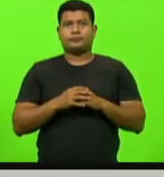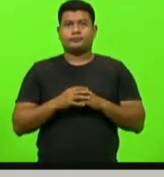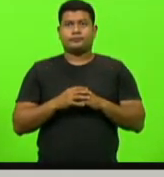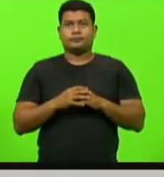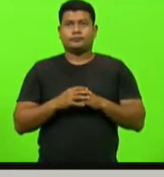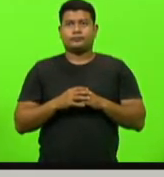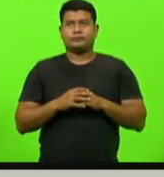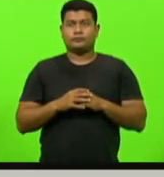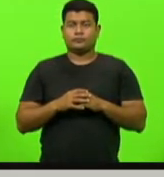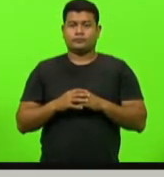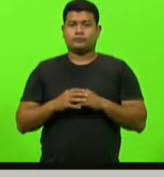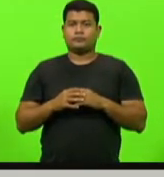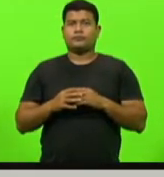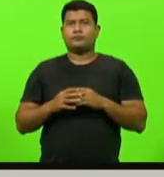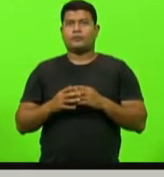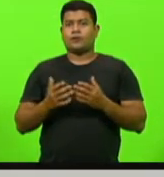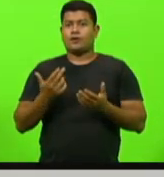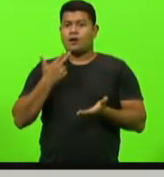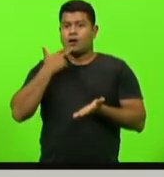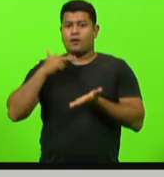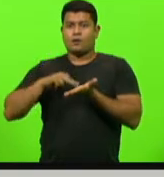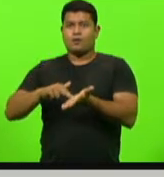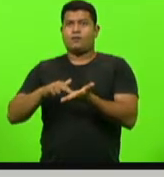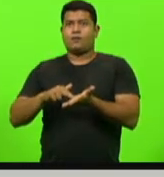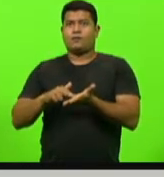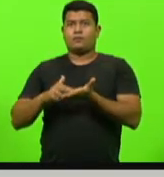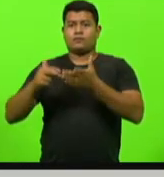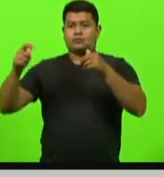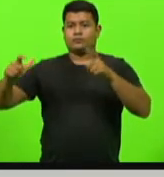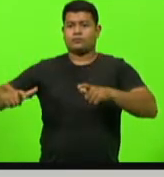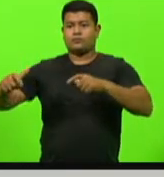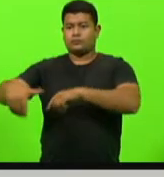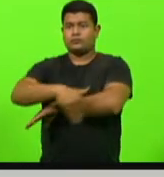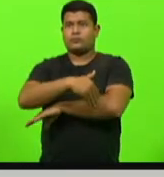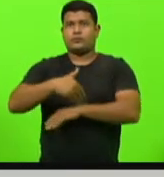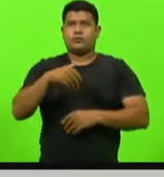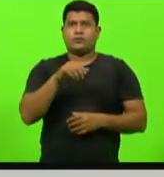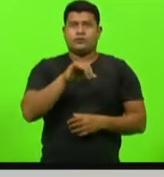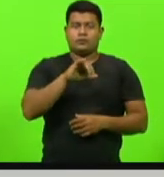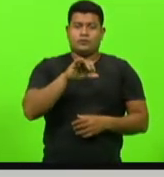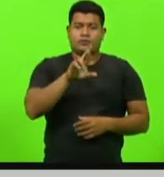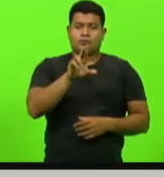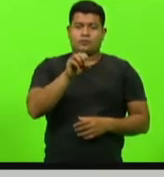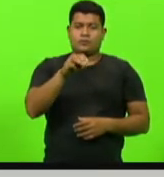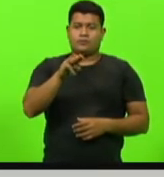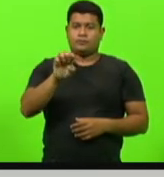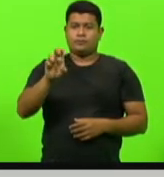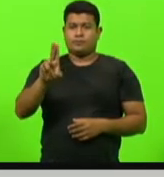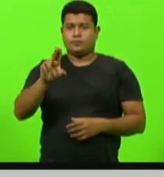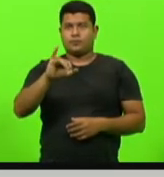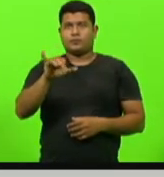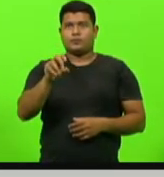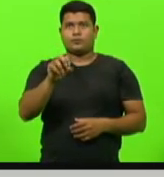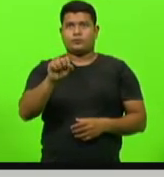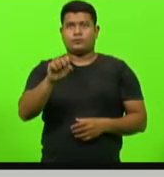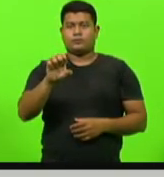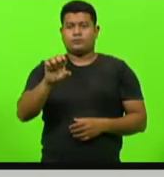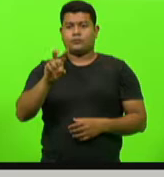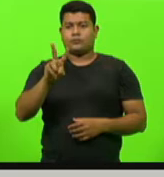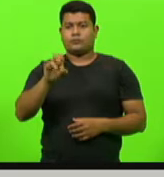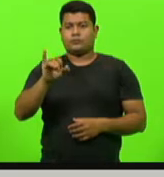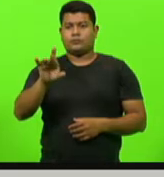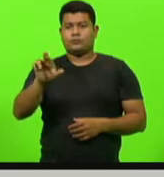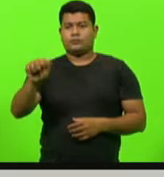acerca do Correios que fica na rua Romeu José Vieira, número 90, no bairro Nossa Senhora do